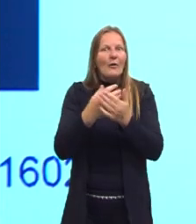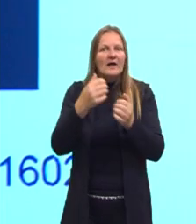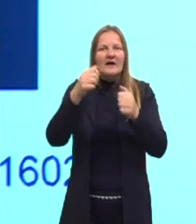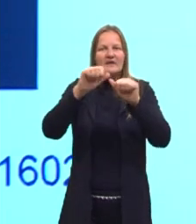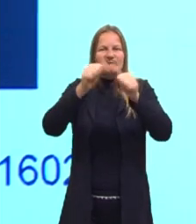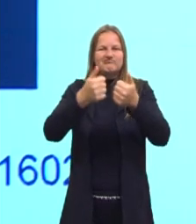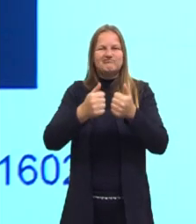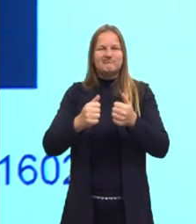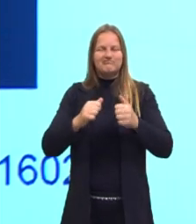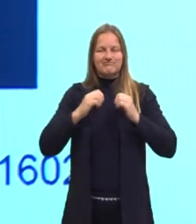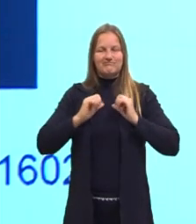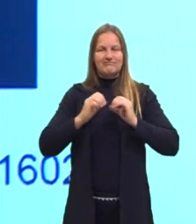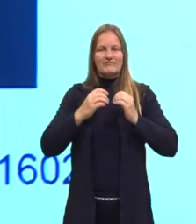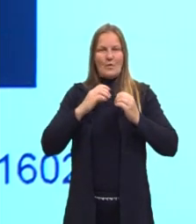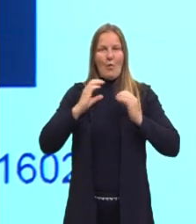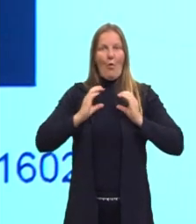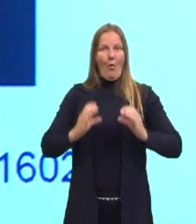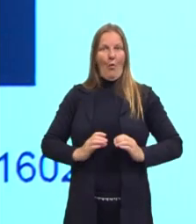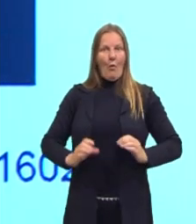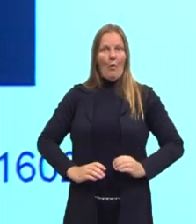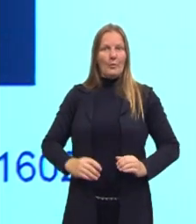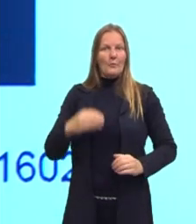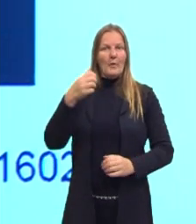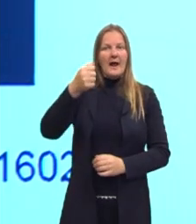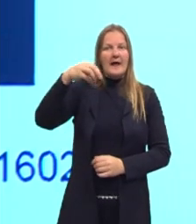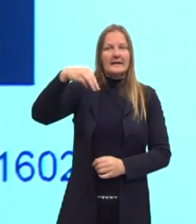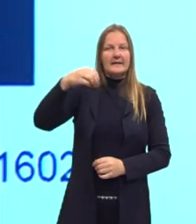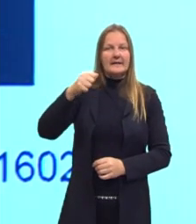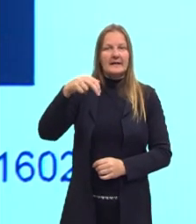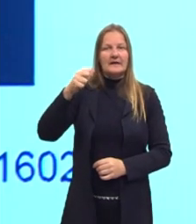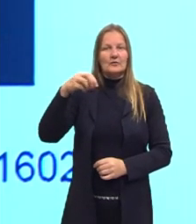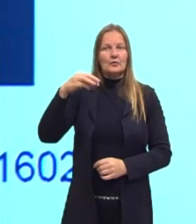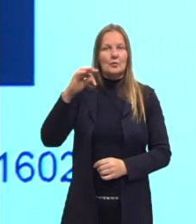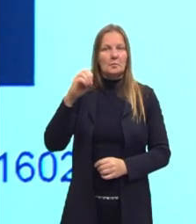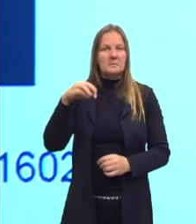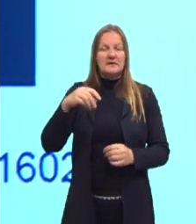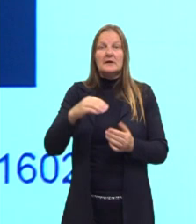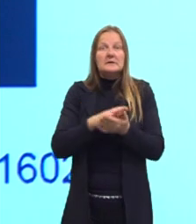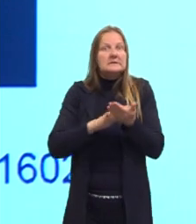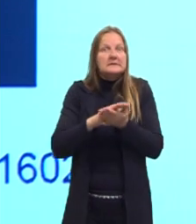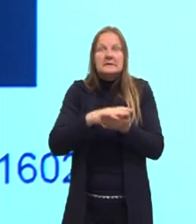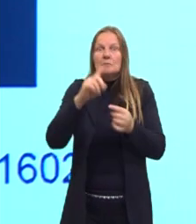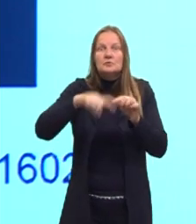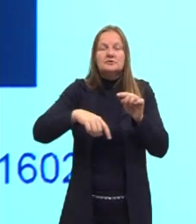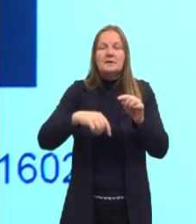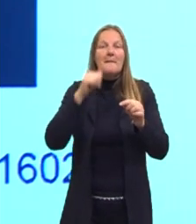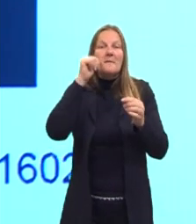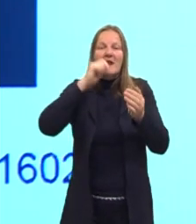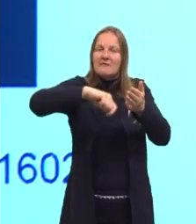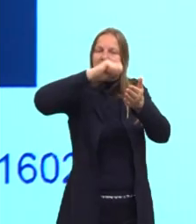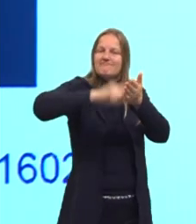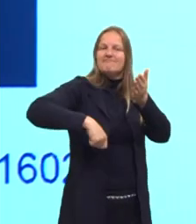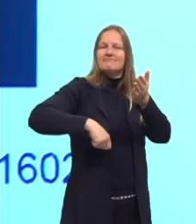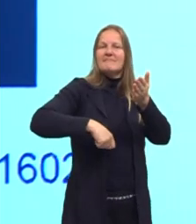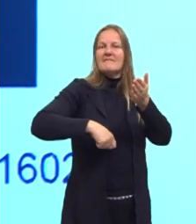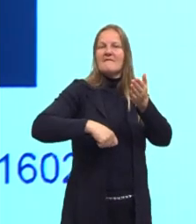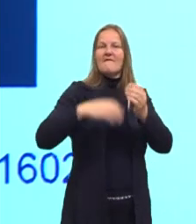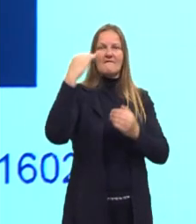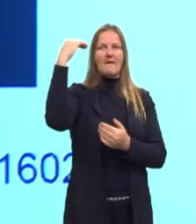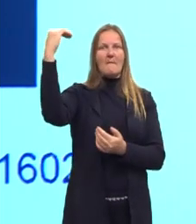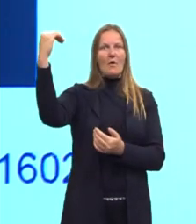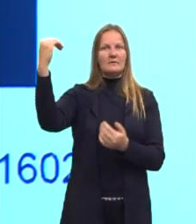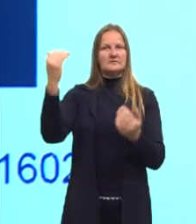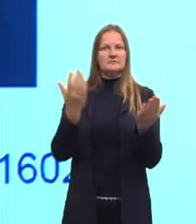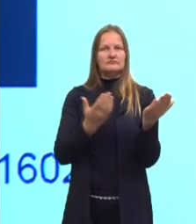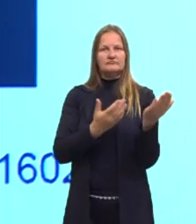e portanto nós temos na história da arte poucas mulheres assinando obras tão famosas